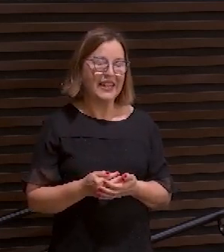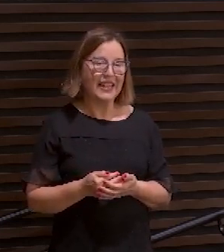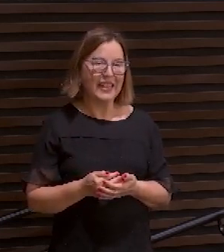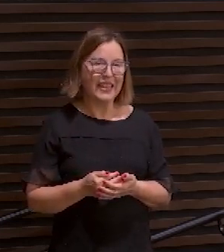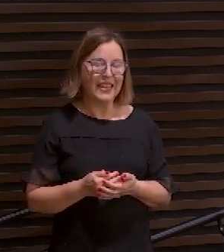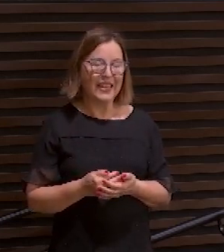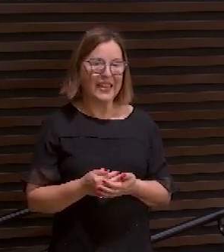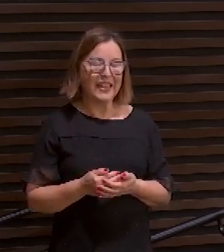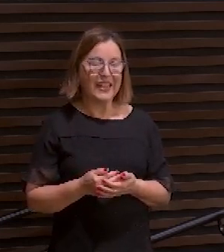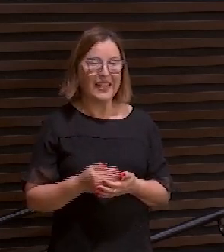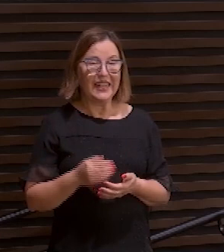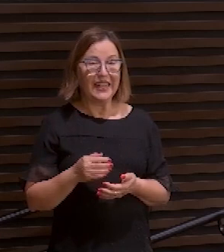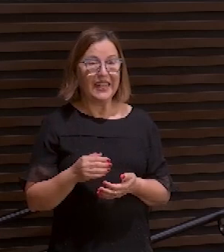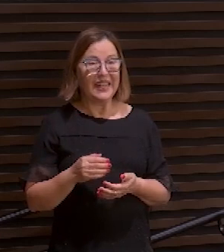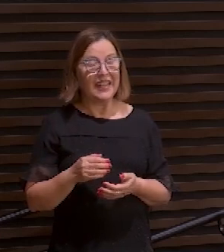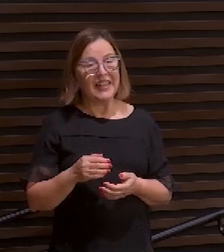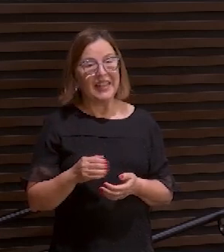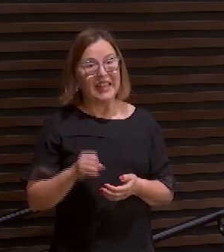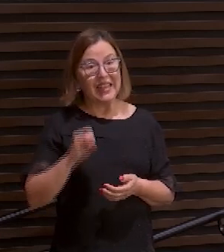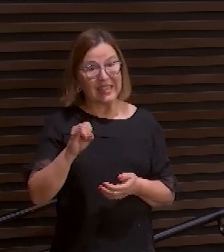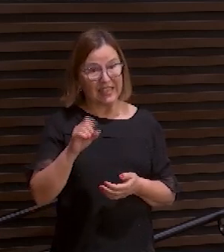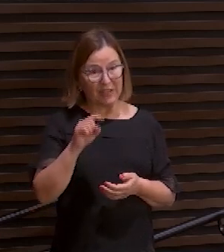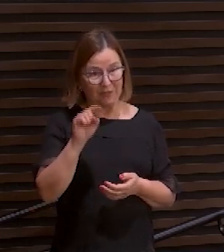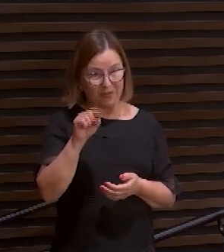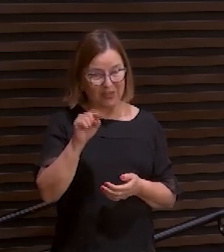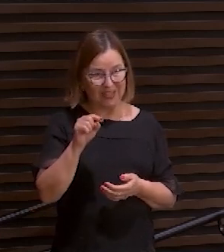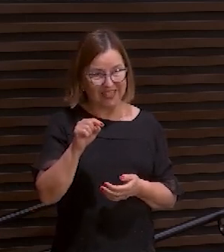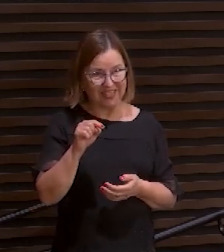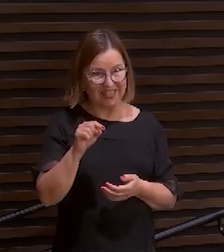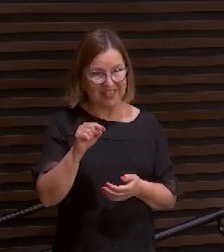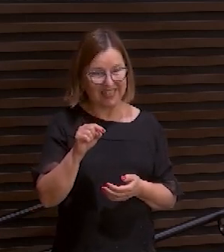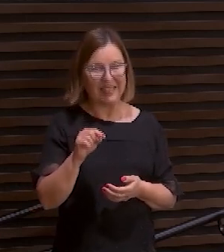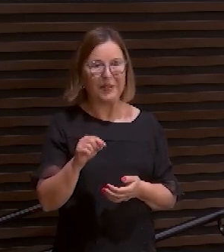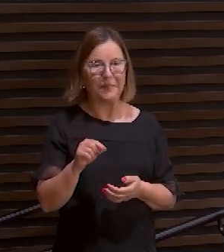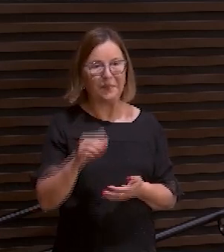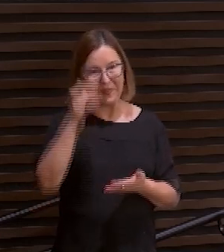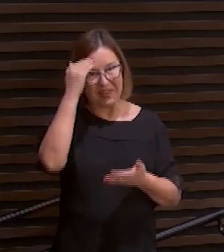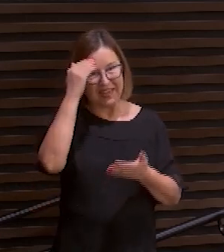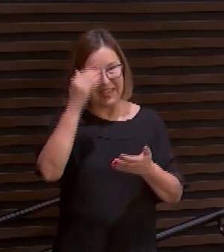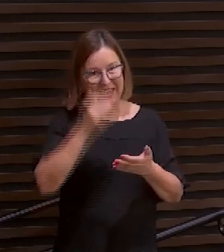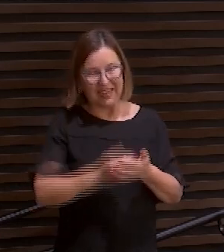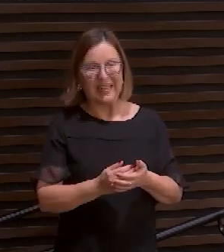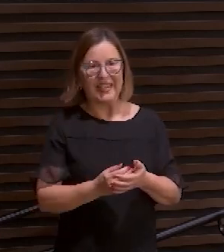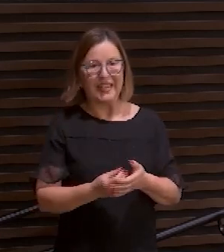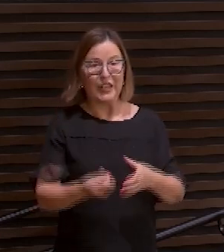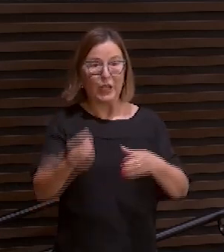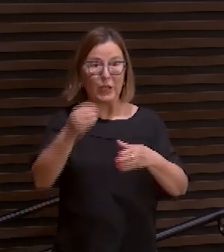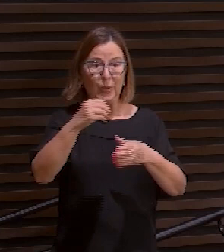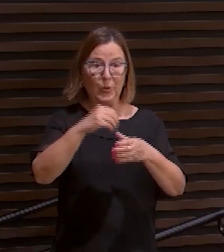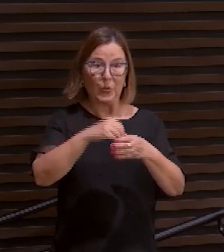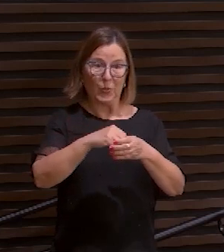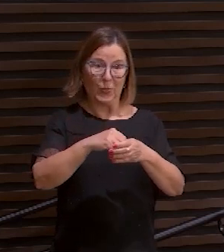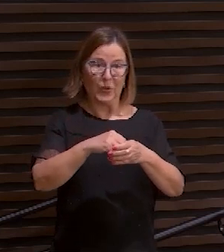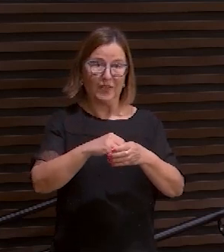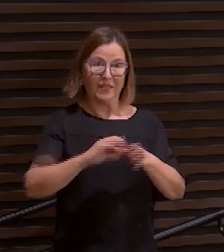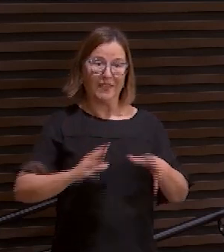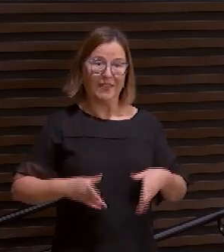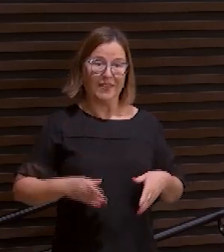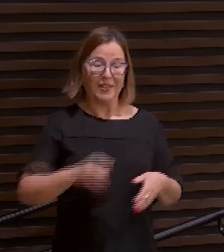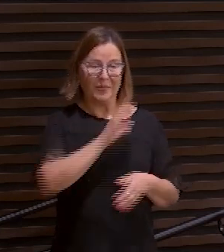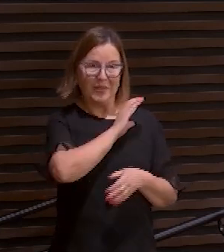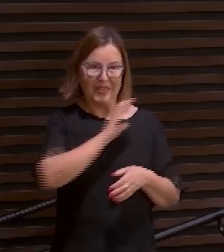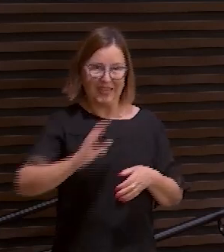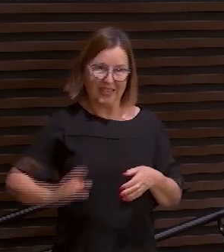em Cristo, é quando você agora não pode separar mais o café do leite, porque eles